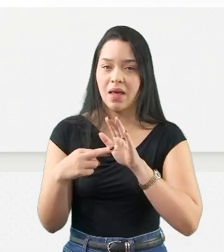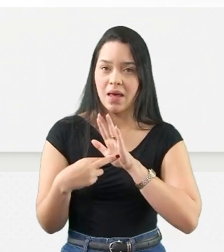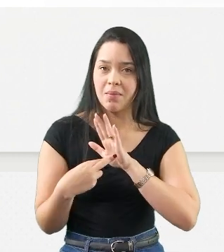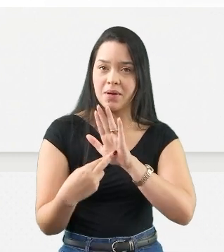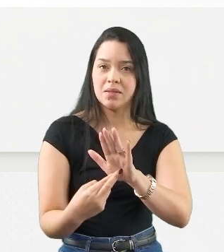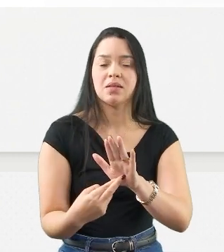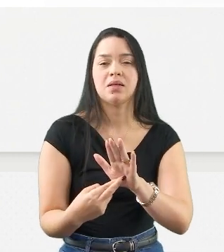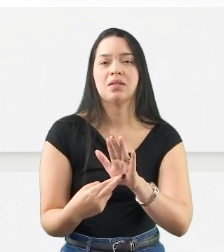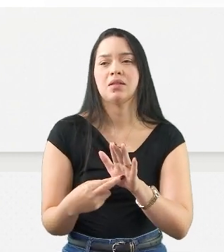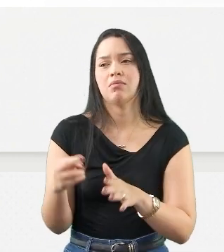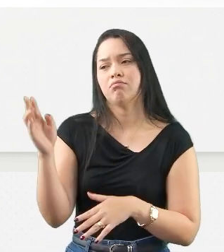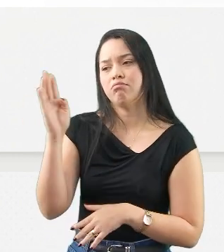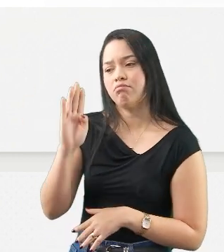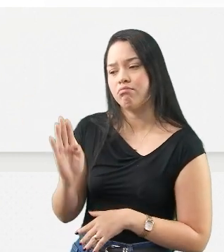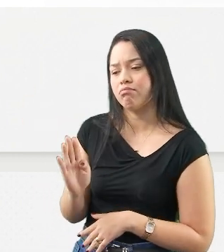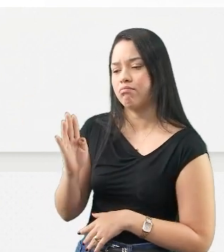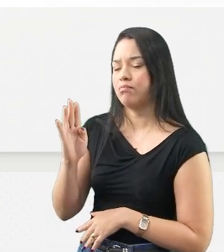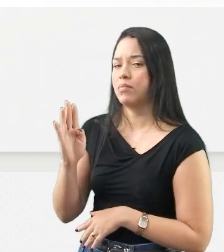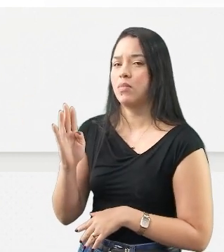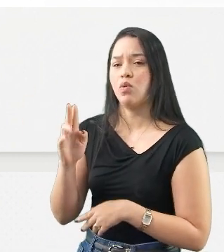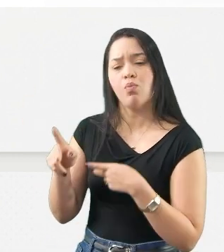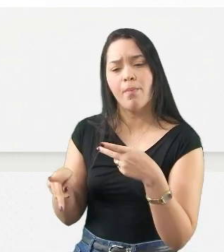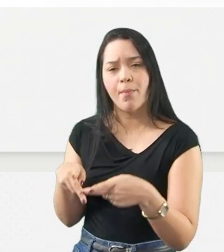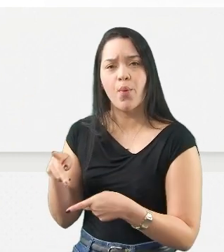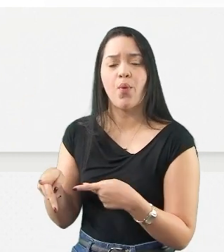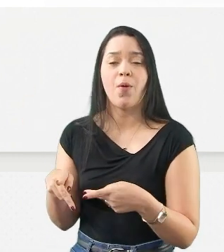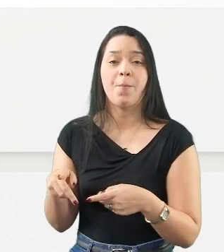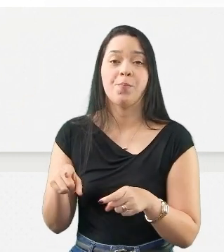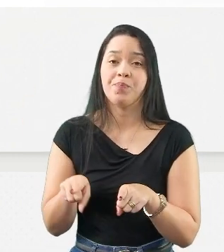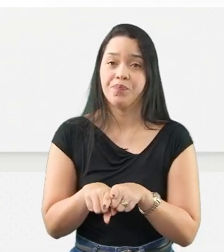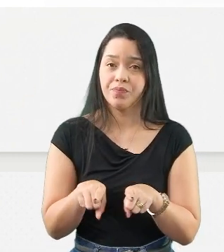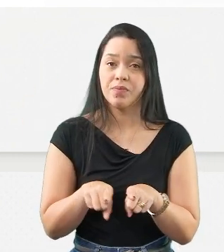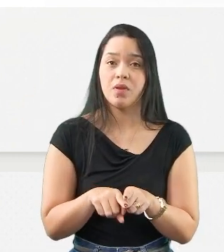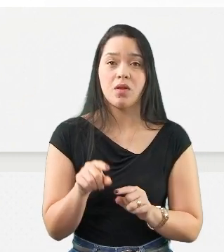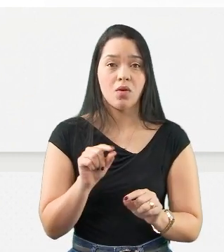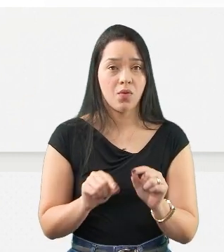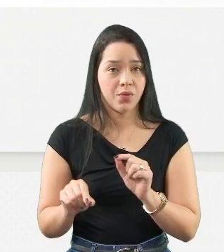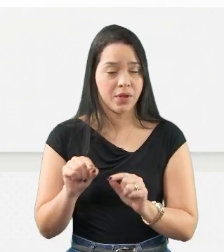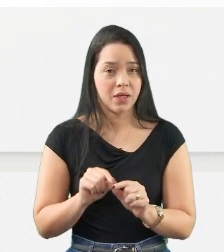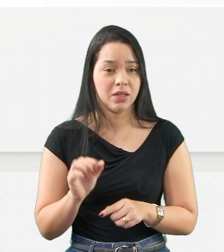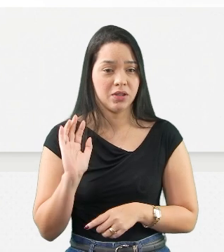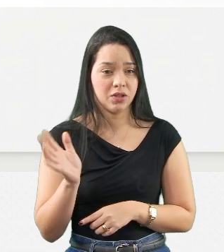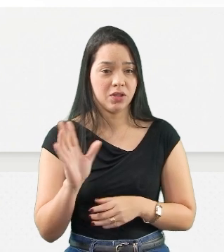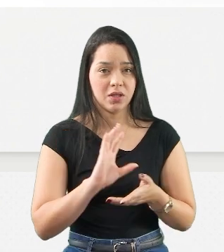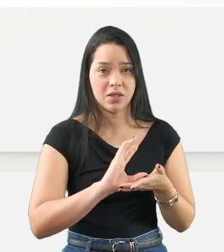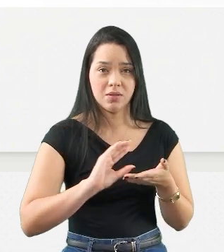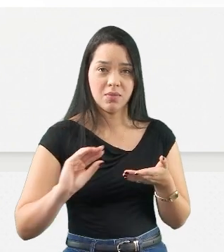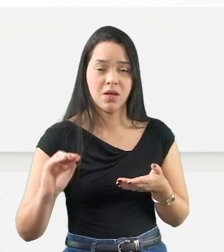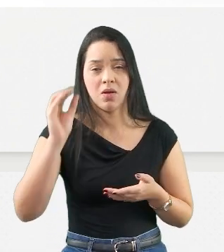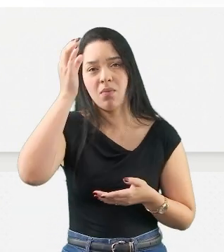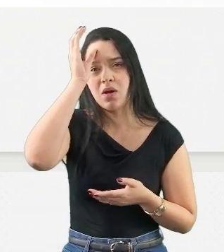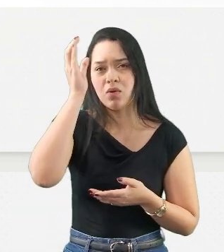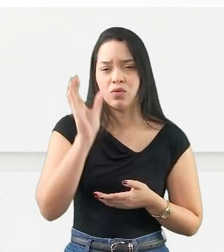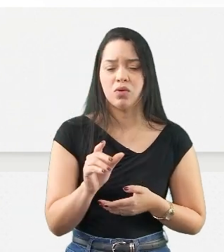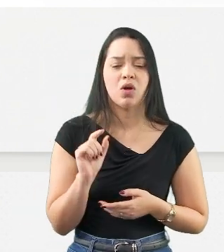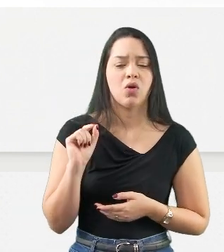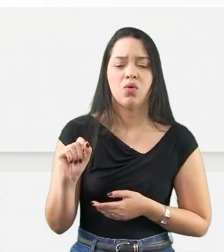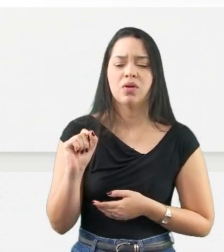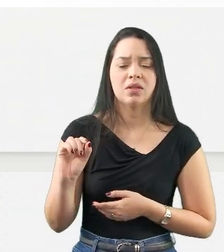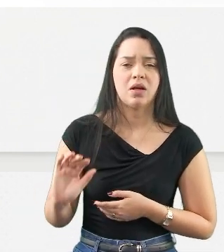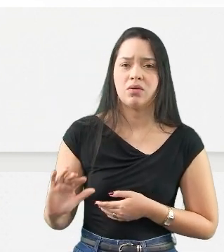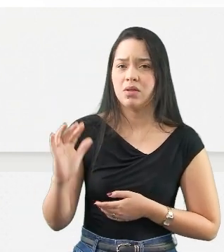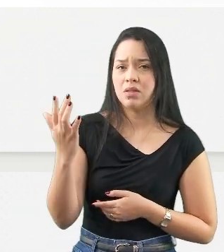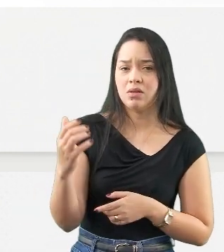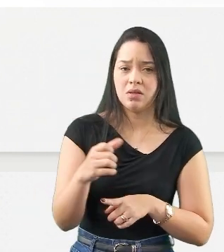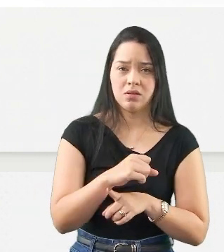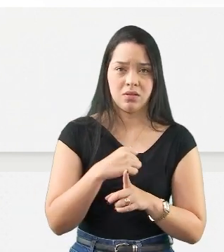a nacionalidade, né, de um povo. Então a gente percebe que ela, de alguma forma, ela espelha uma cultura, né? O que é que está acontecendo na